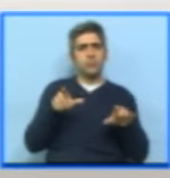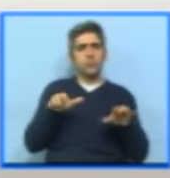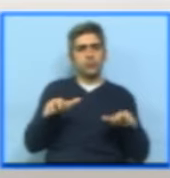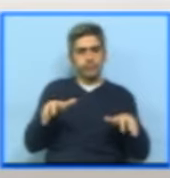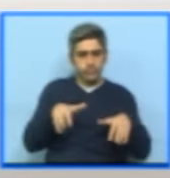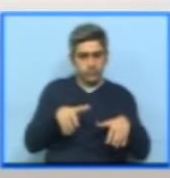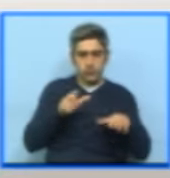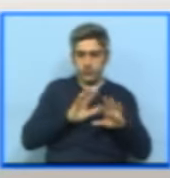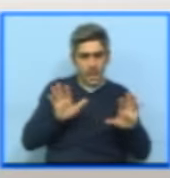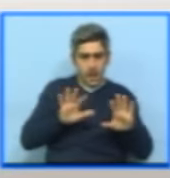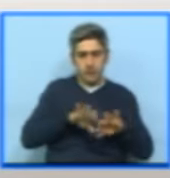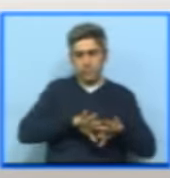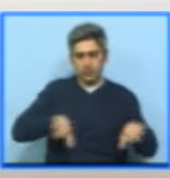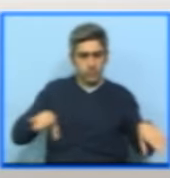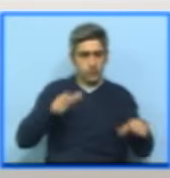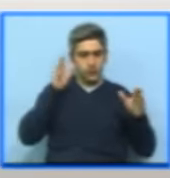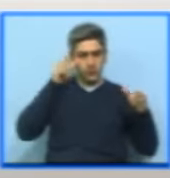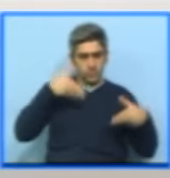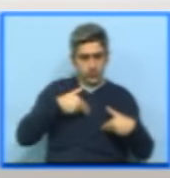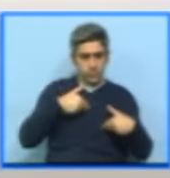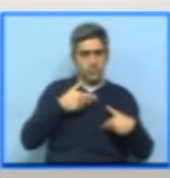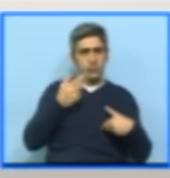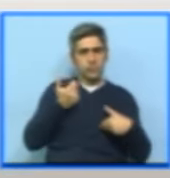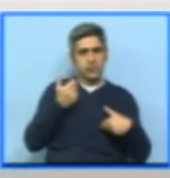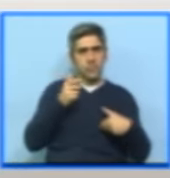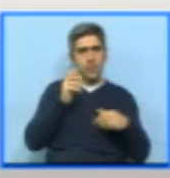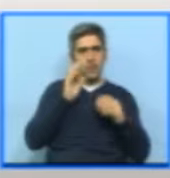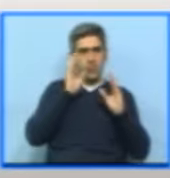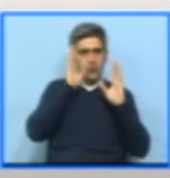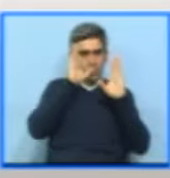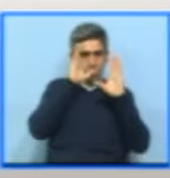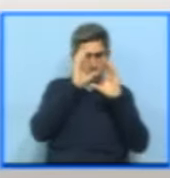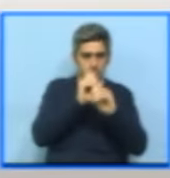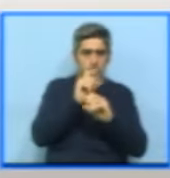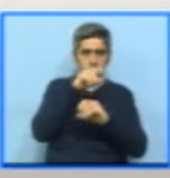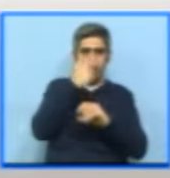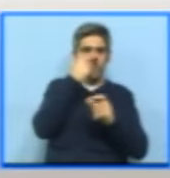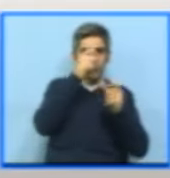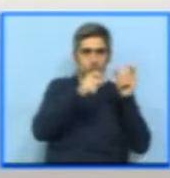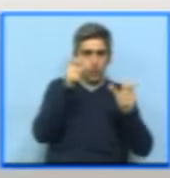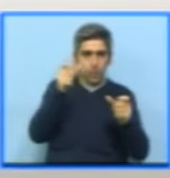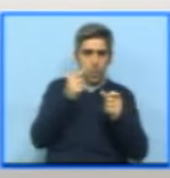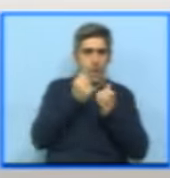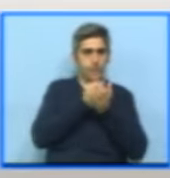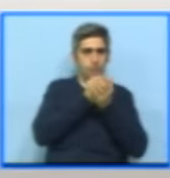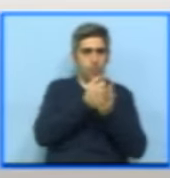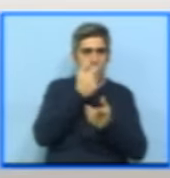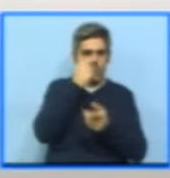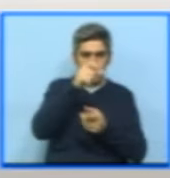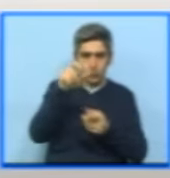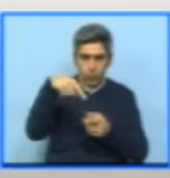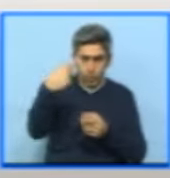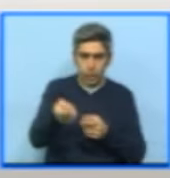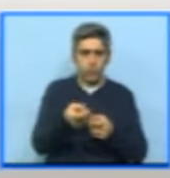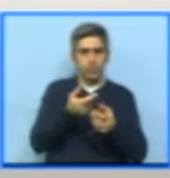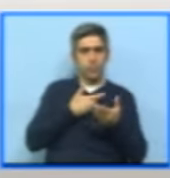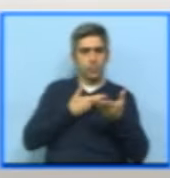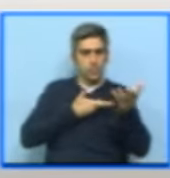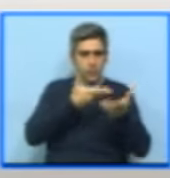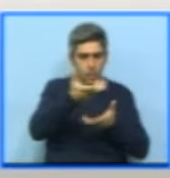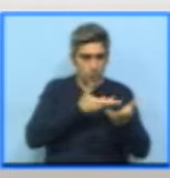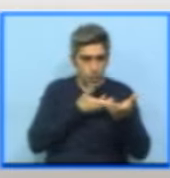nos descentrarmos de nós mesmos e nos centrarmos nos outros, e no serviço aos outros, e no bem aos outros, então o